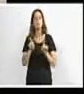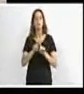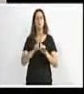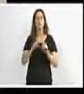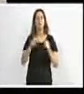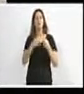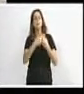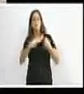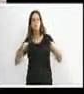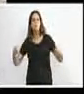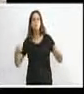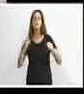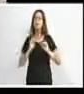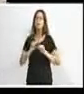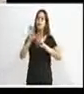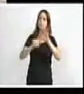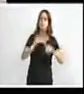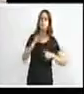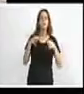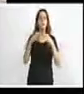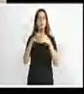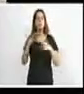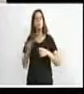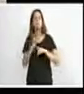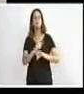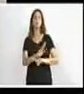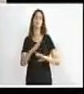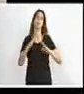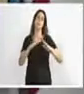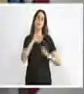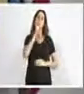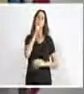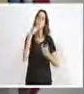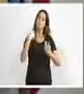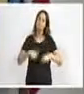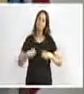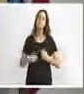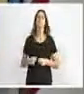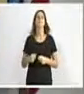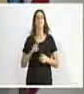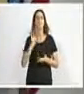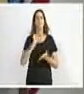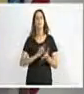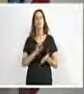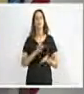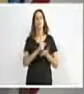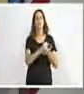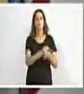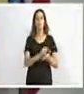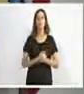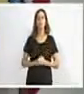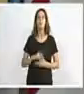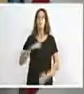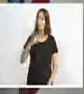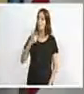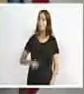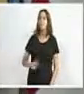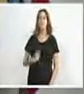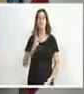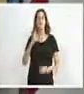sua equipe, vamos lá colaborar, que a Casa São Simeão precisa da sua ajuda. Tem mais uma foto lá, nobre parceiro. Também